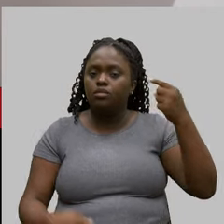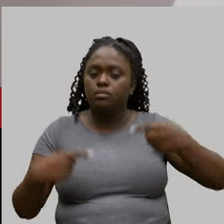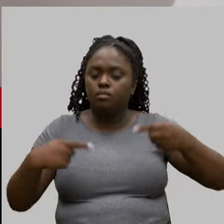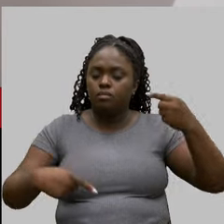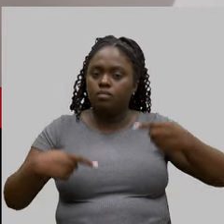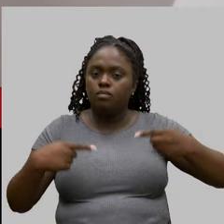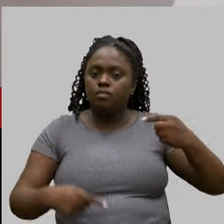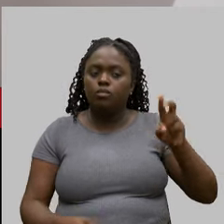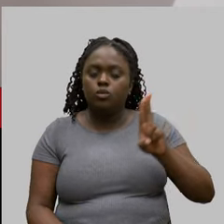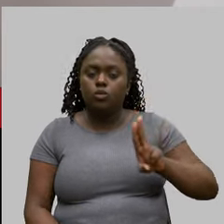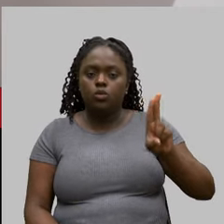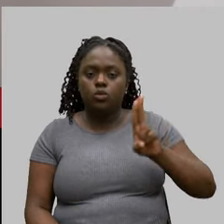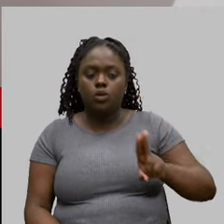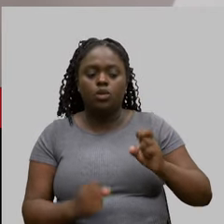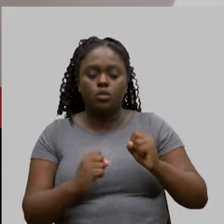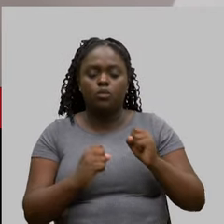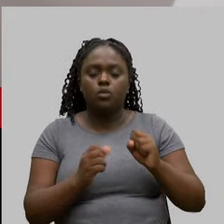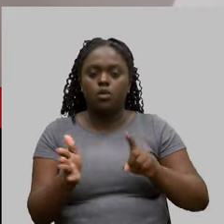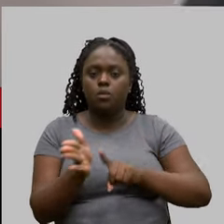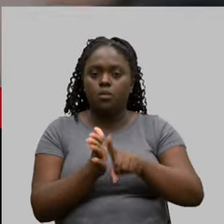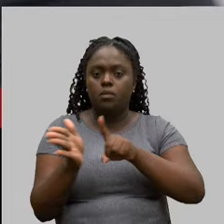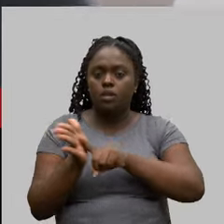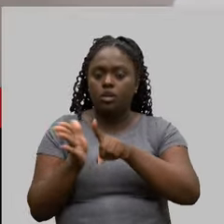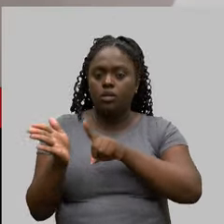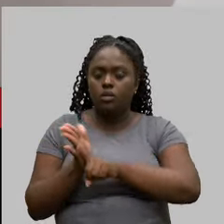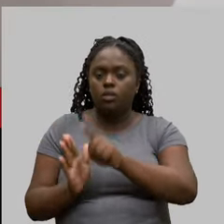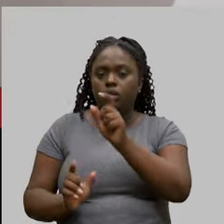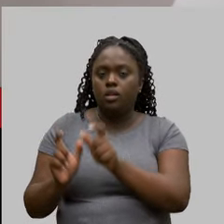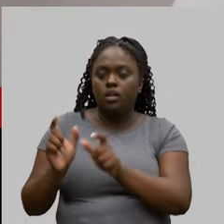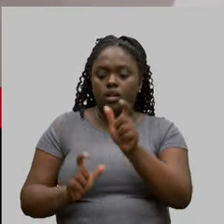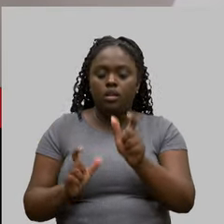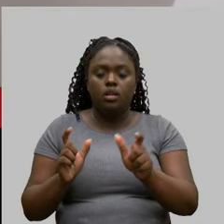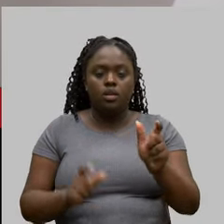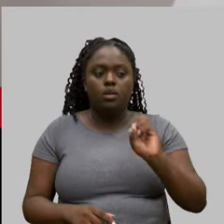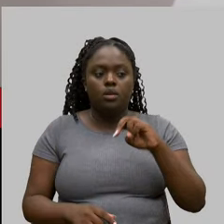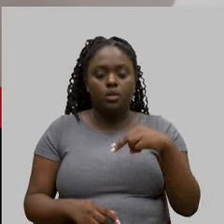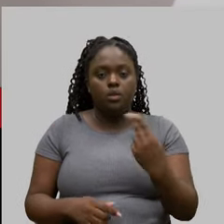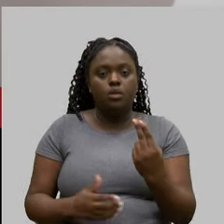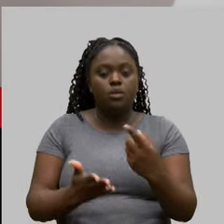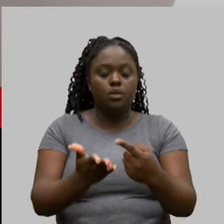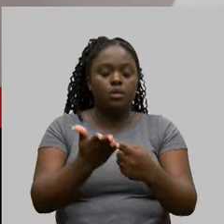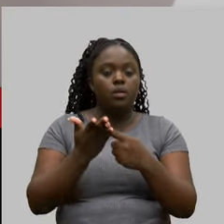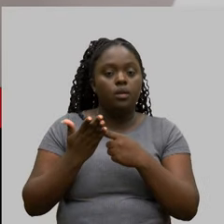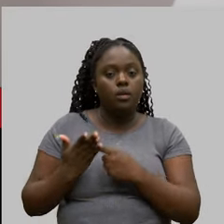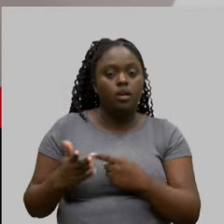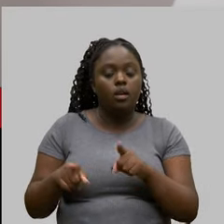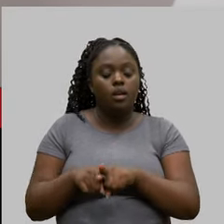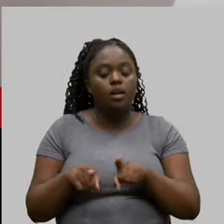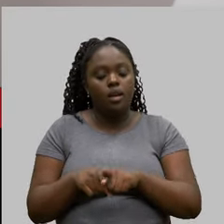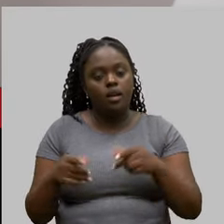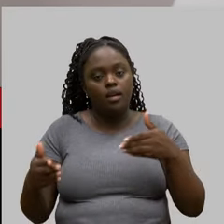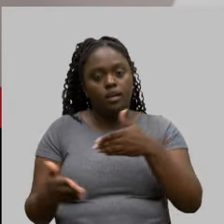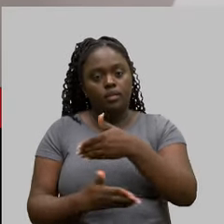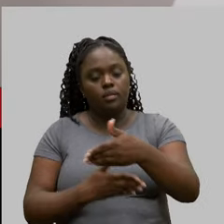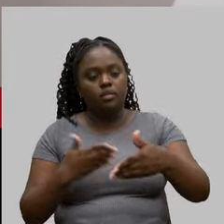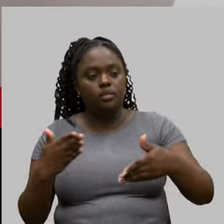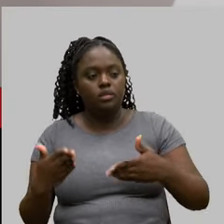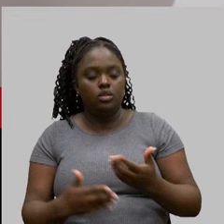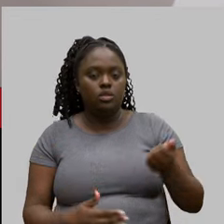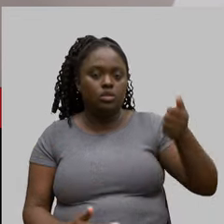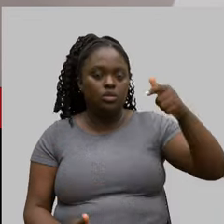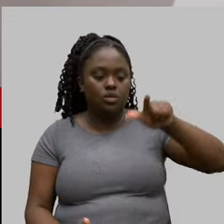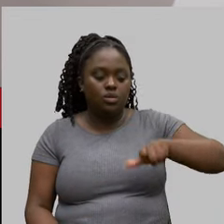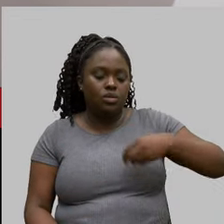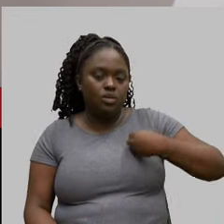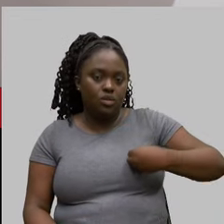usuário poderá encaminhar perguntas aos parlamentares ou convidados além de interagir com outros participantes em